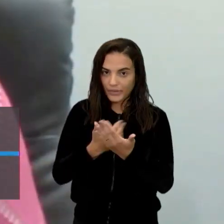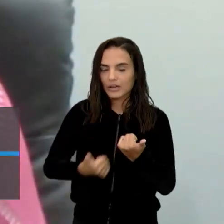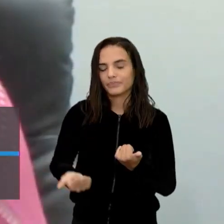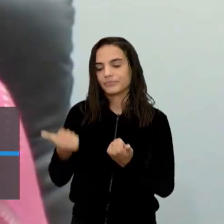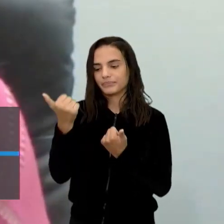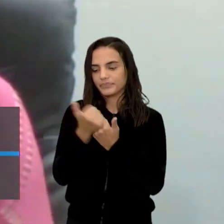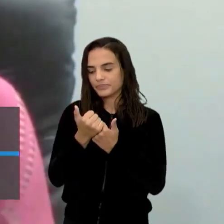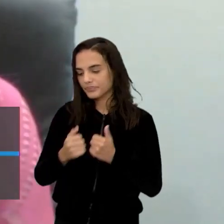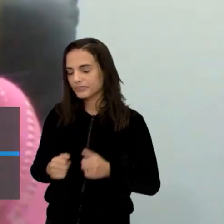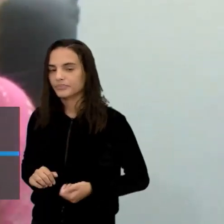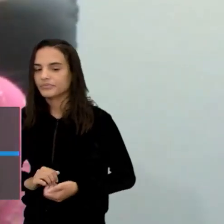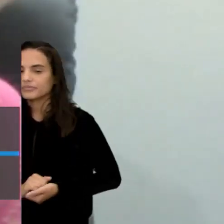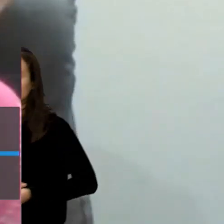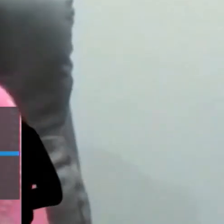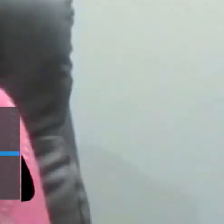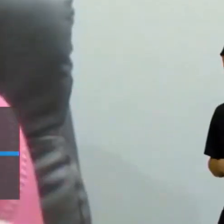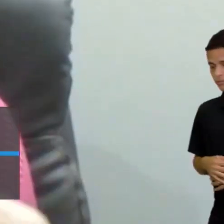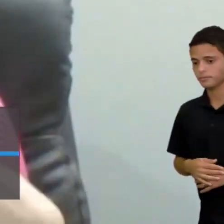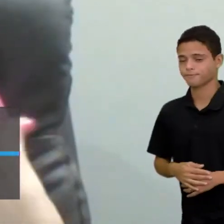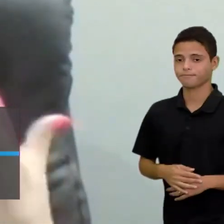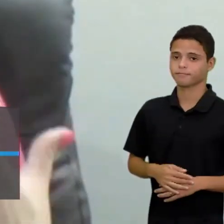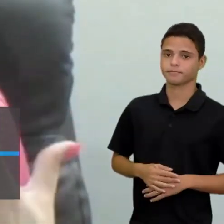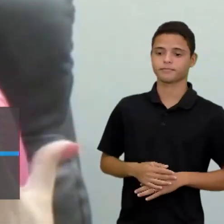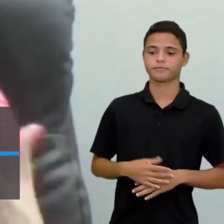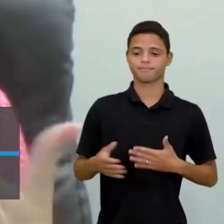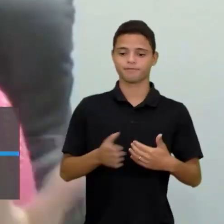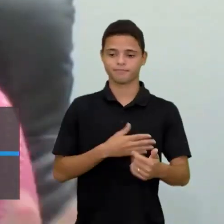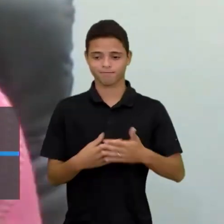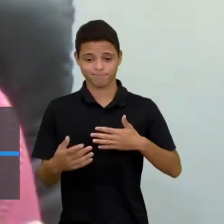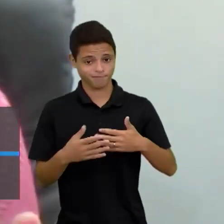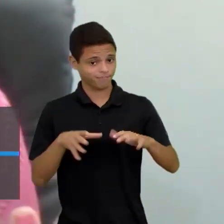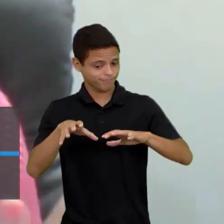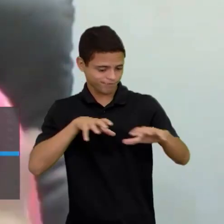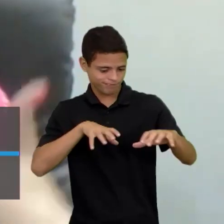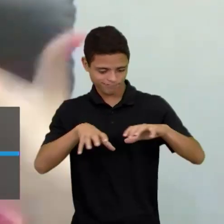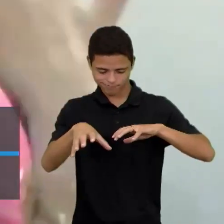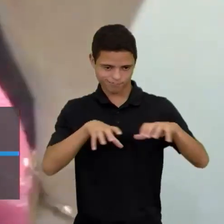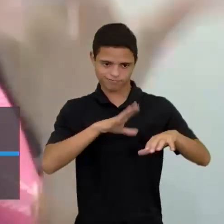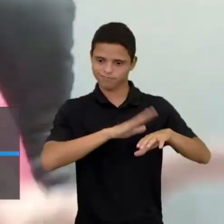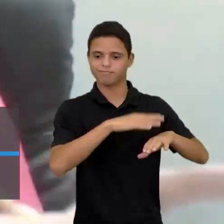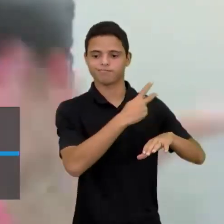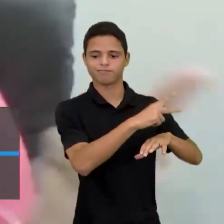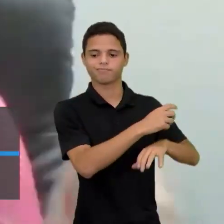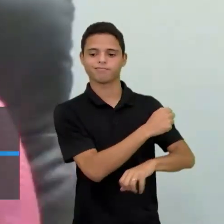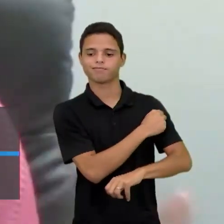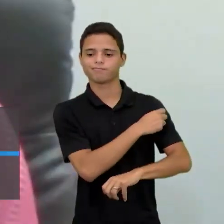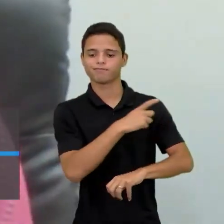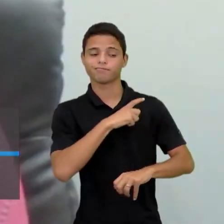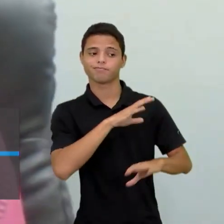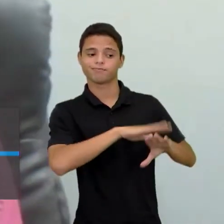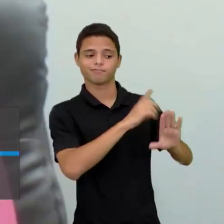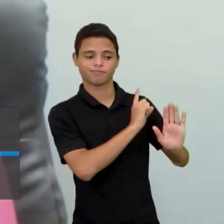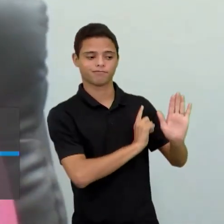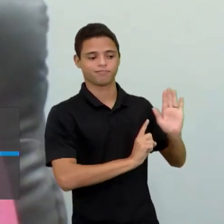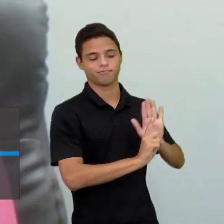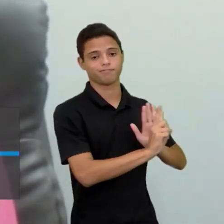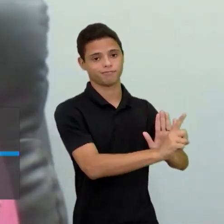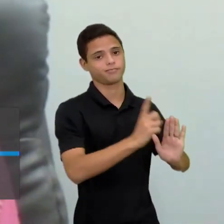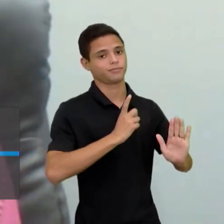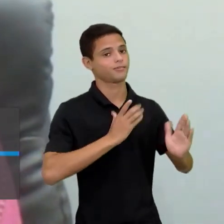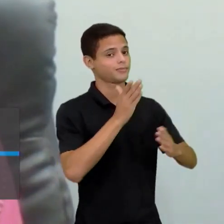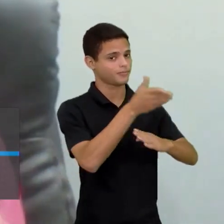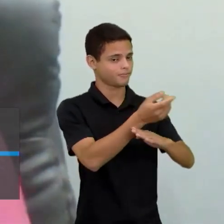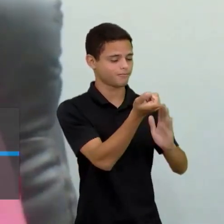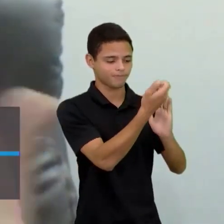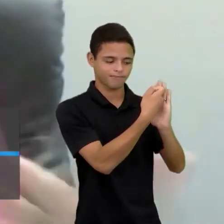qualquer movimento do aluno próximo ali, ele desenvolveu uma autonomia e ele tem acesso a